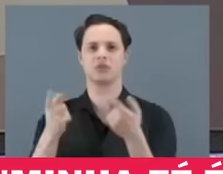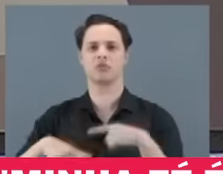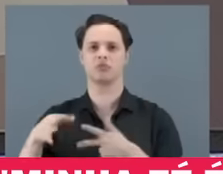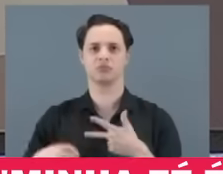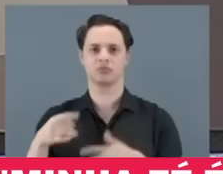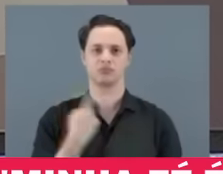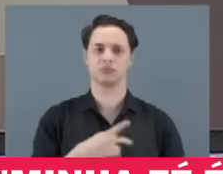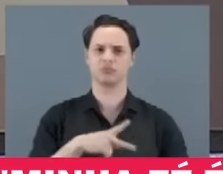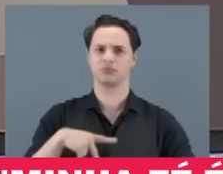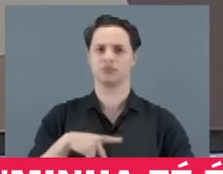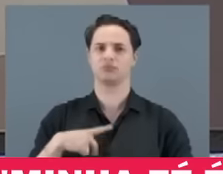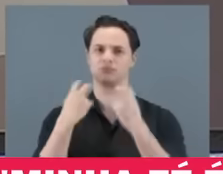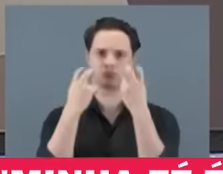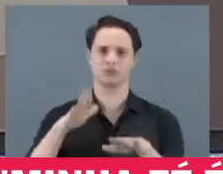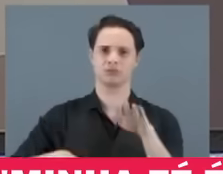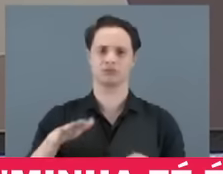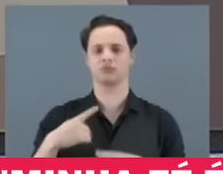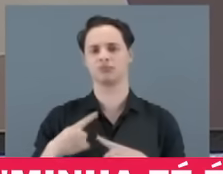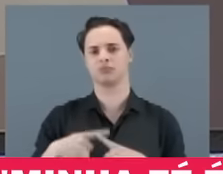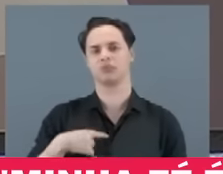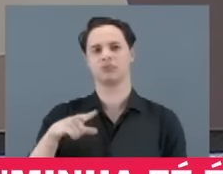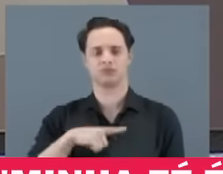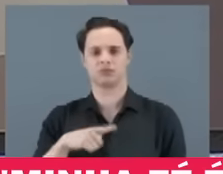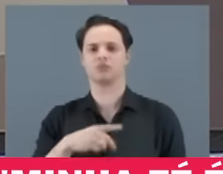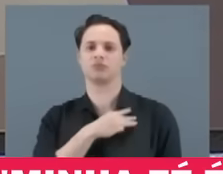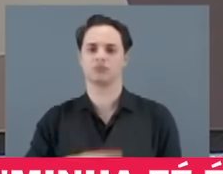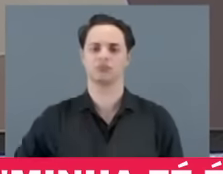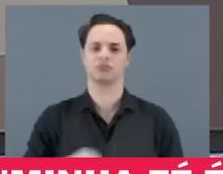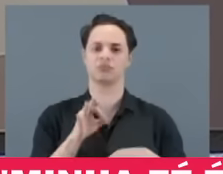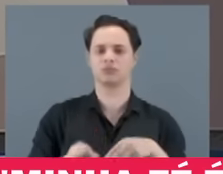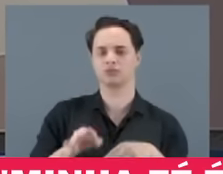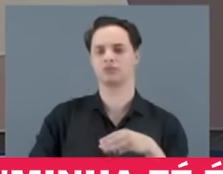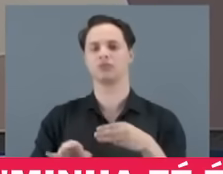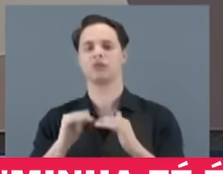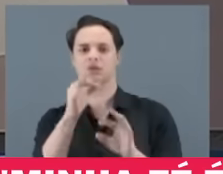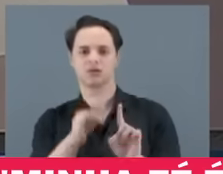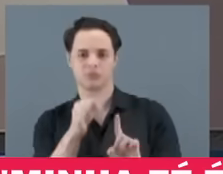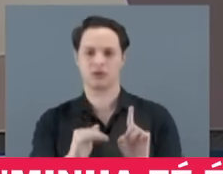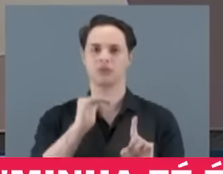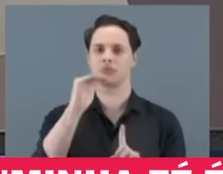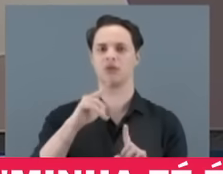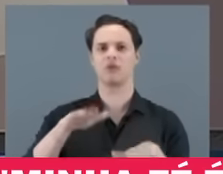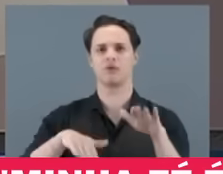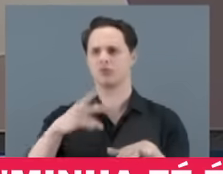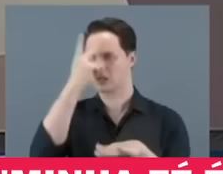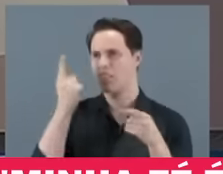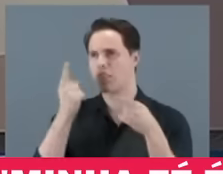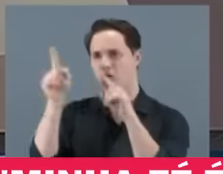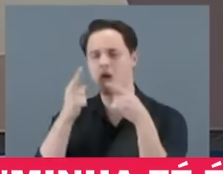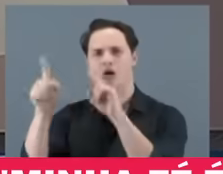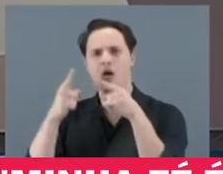país. Eu me constranjo um pouco, porque há aqui ministros, desembargadores, juízes, procuradores, defensores, há horas sendo